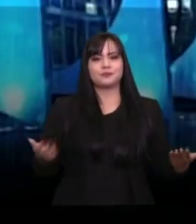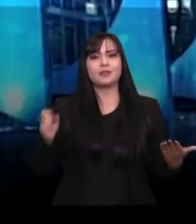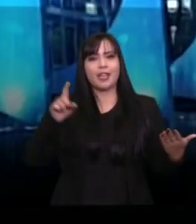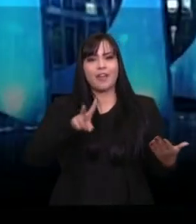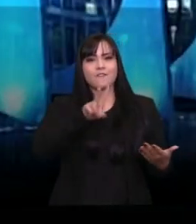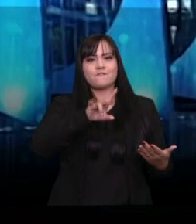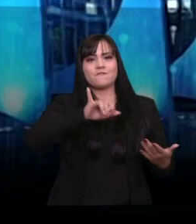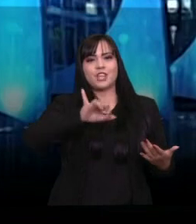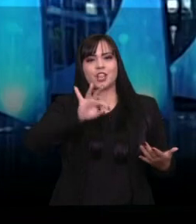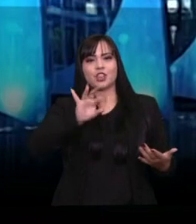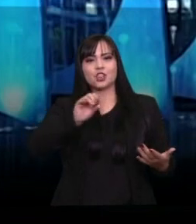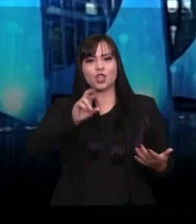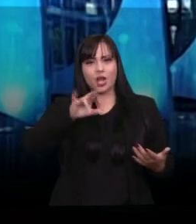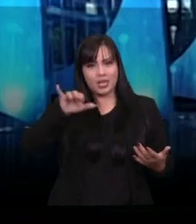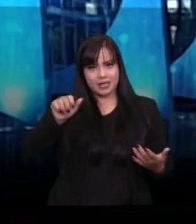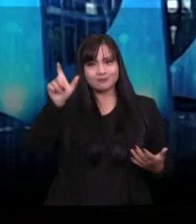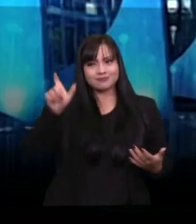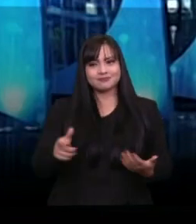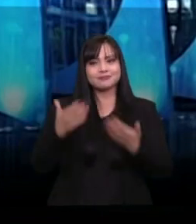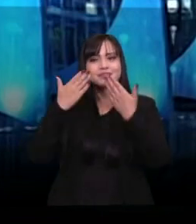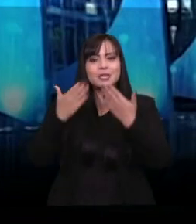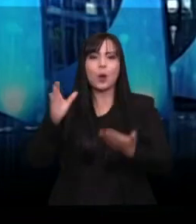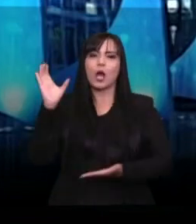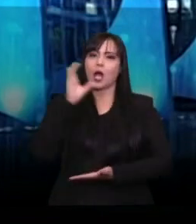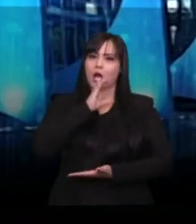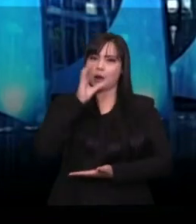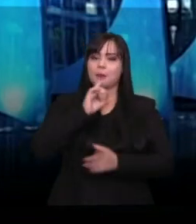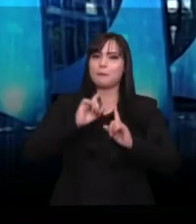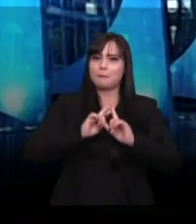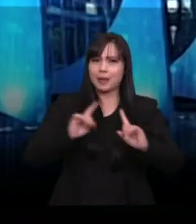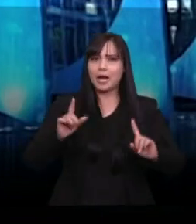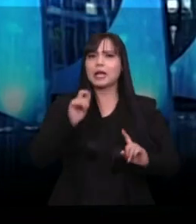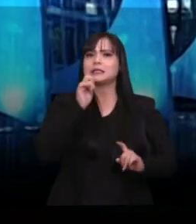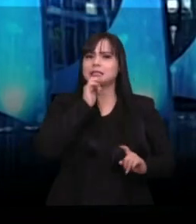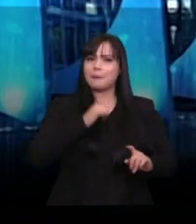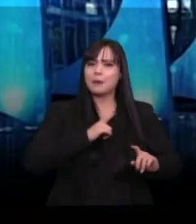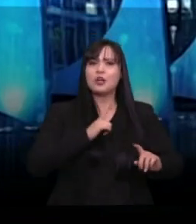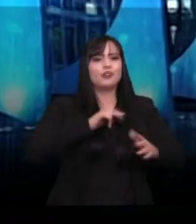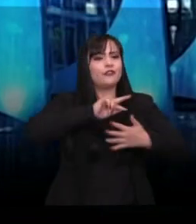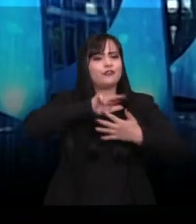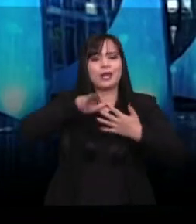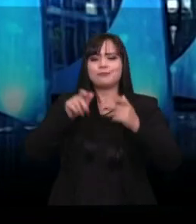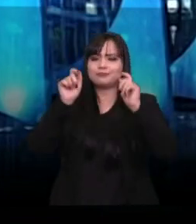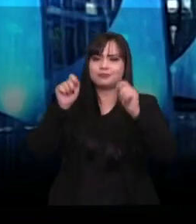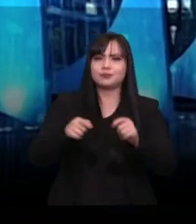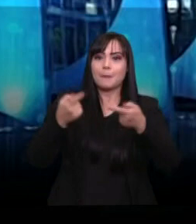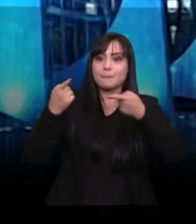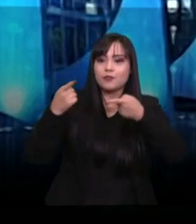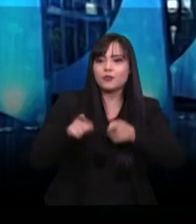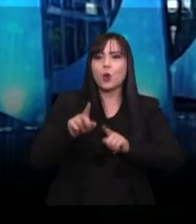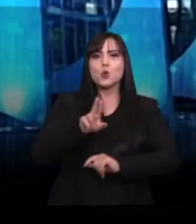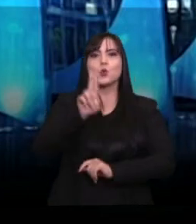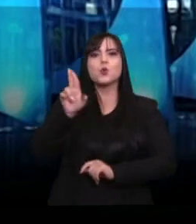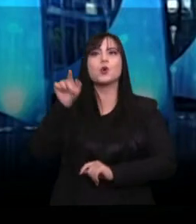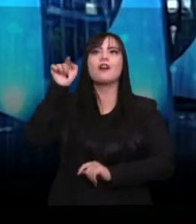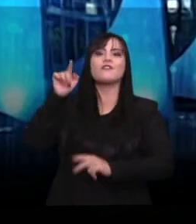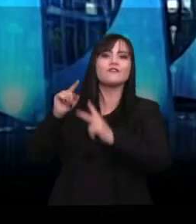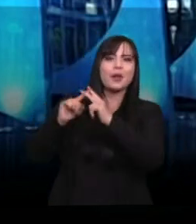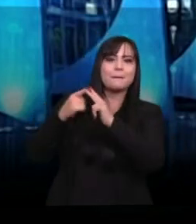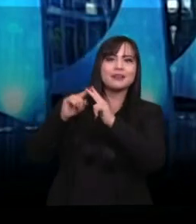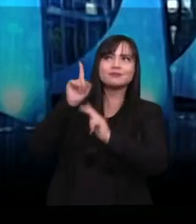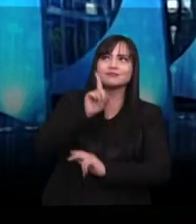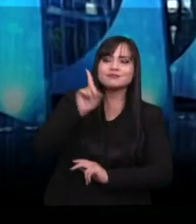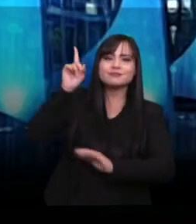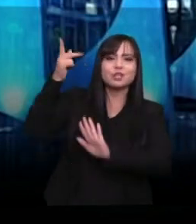essa é a Vitória essa foi uma apresentação rápida mas ainda teremos muitas oportunidades para aprofundar no uso dessa ferramenta tão